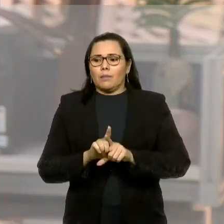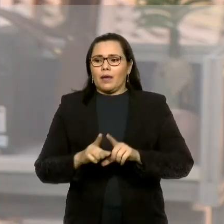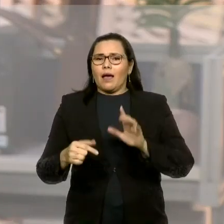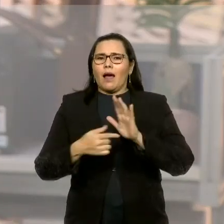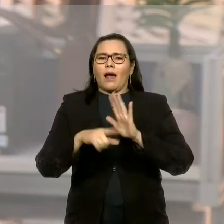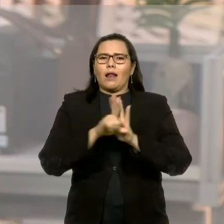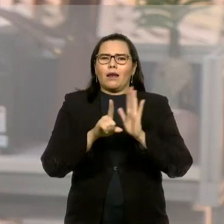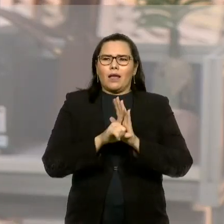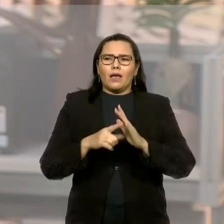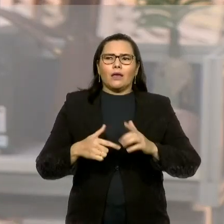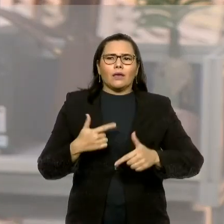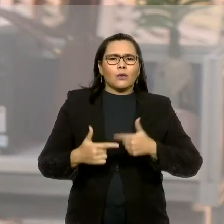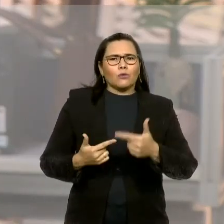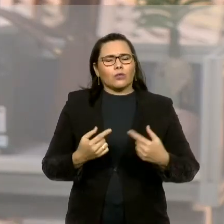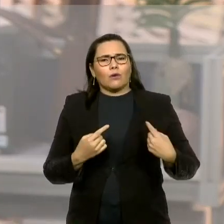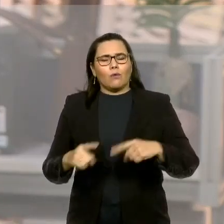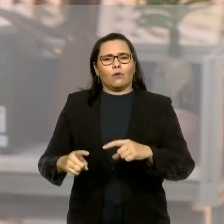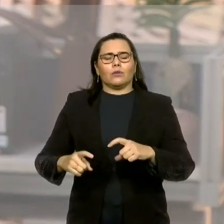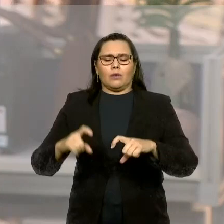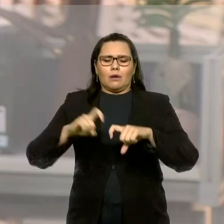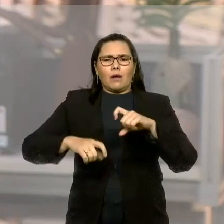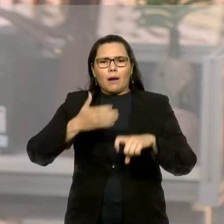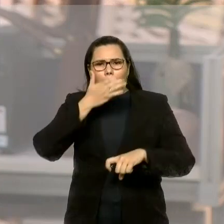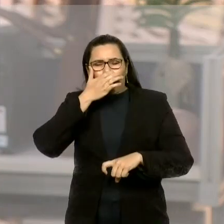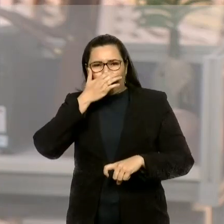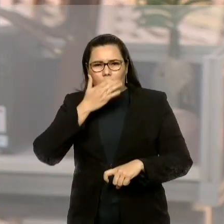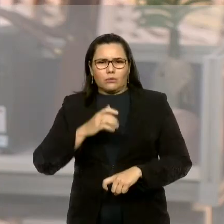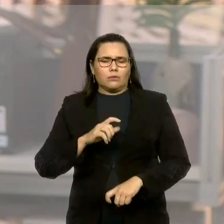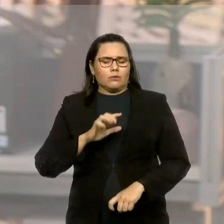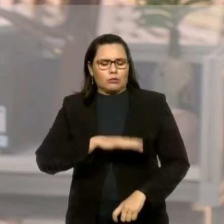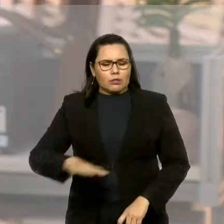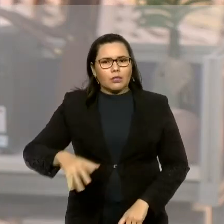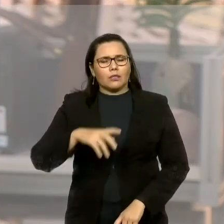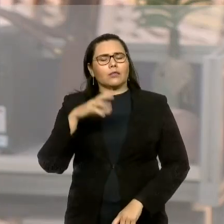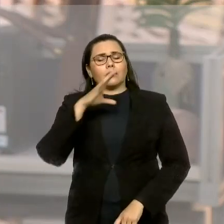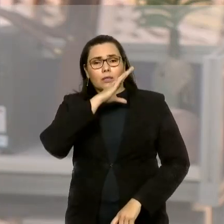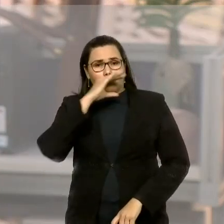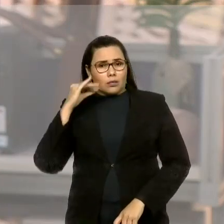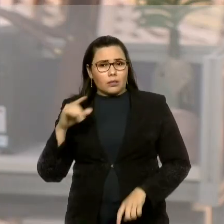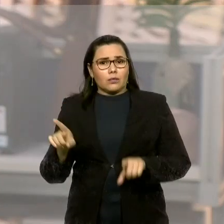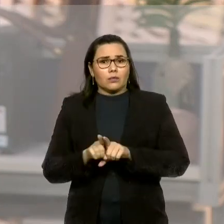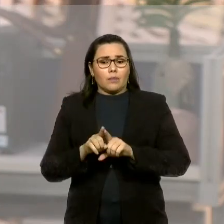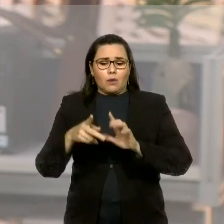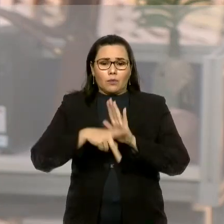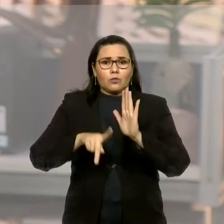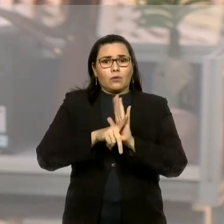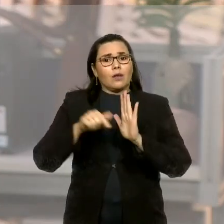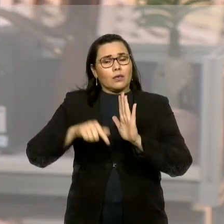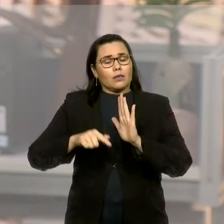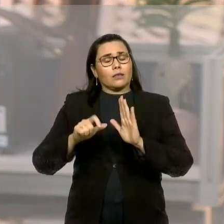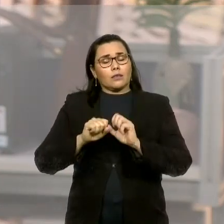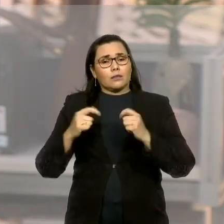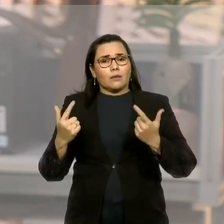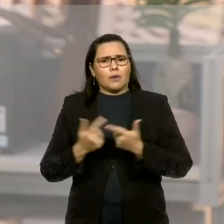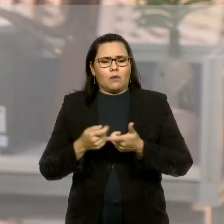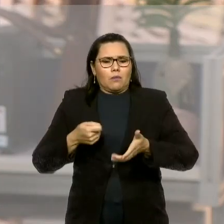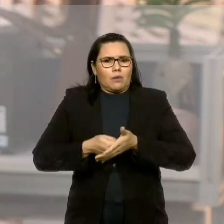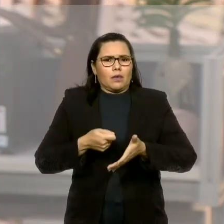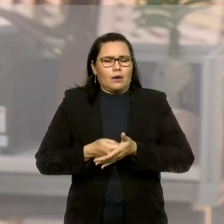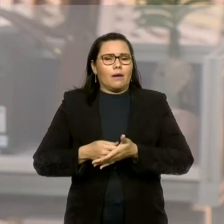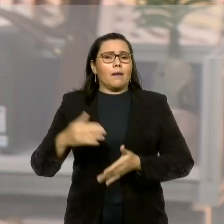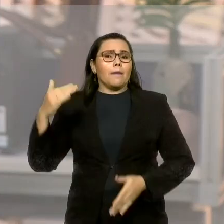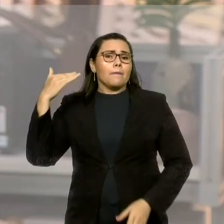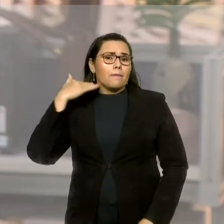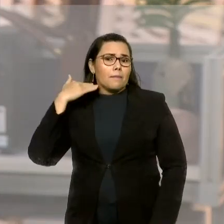abuso e a exploração sexual de crianças e adolescentes projeto de lei que tramita na lema quer obrigar bancos e instituições